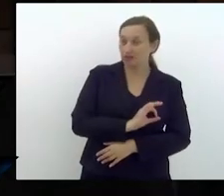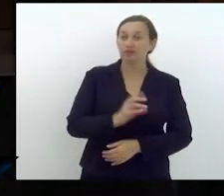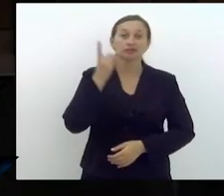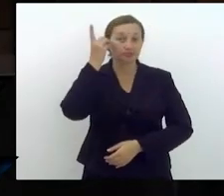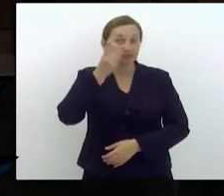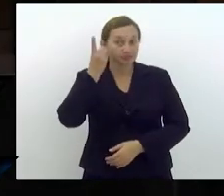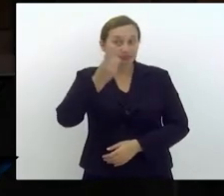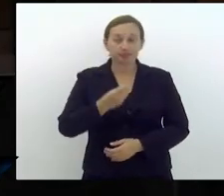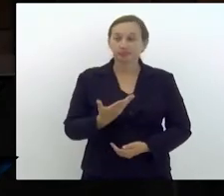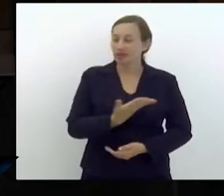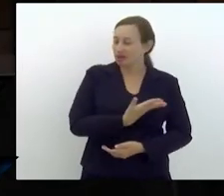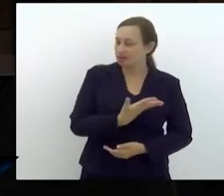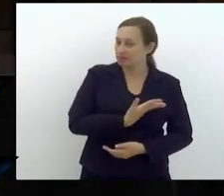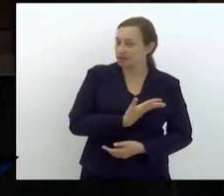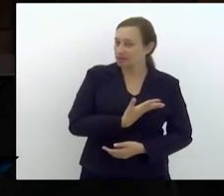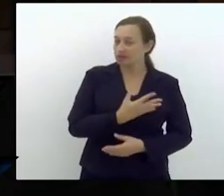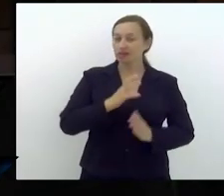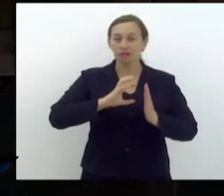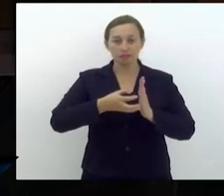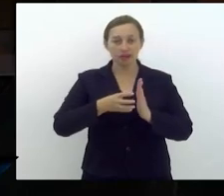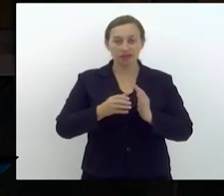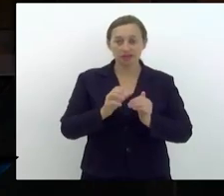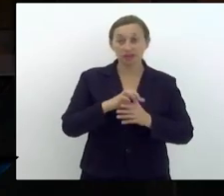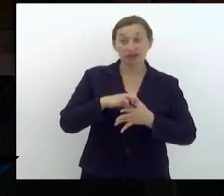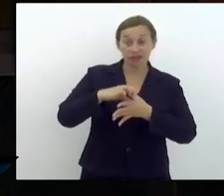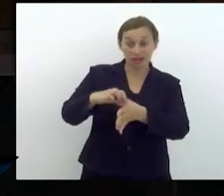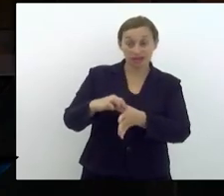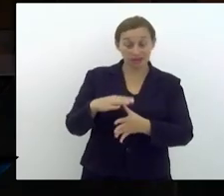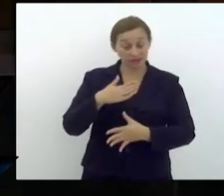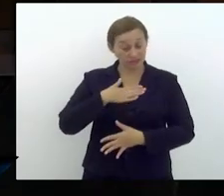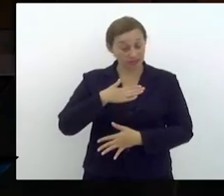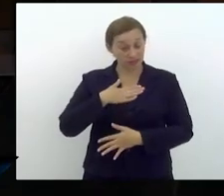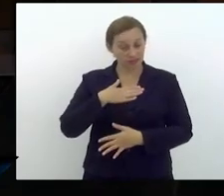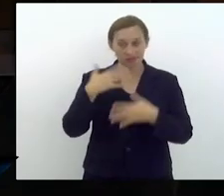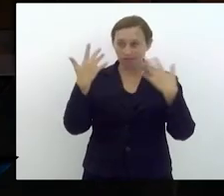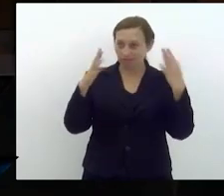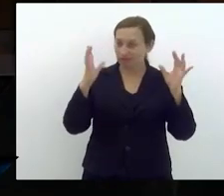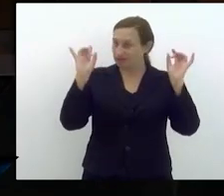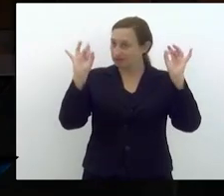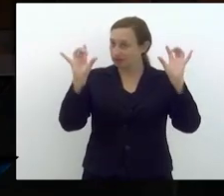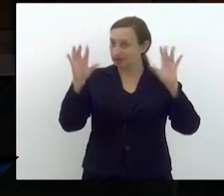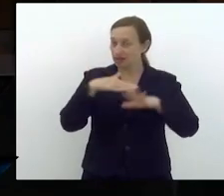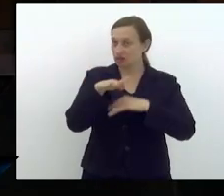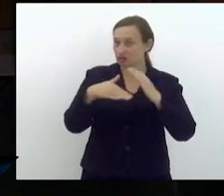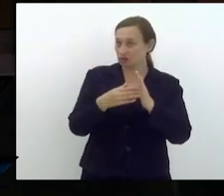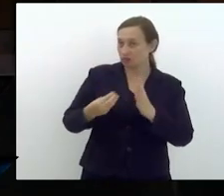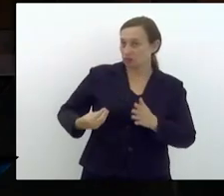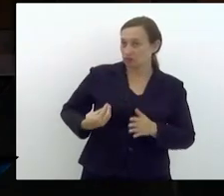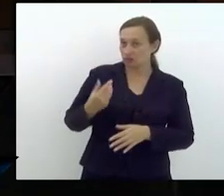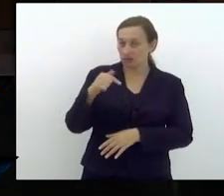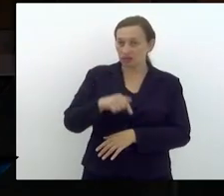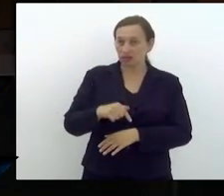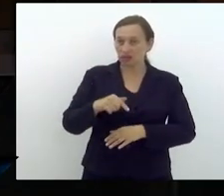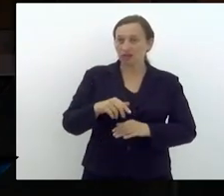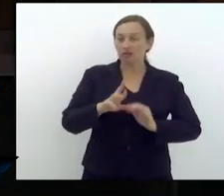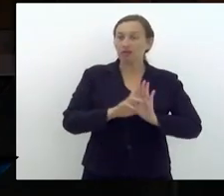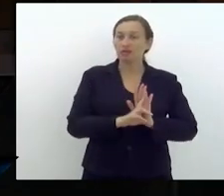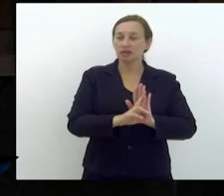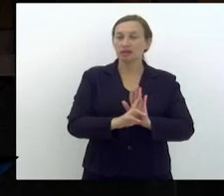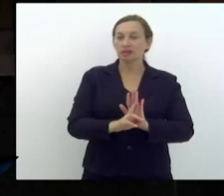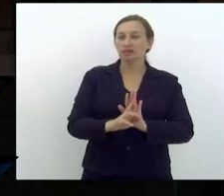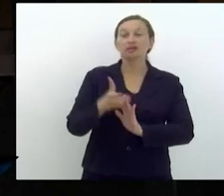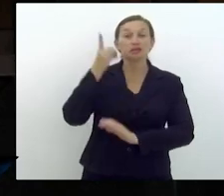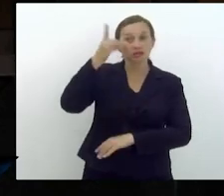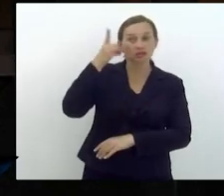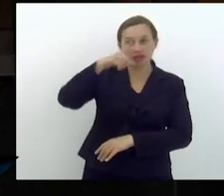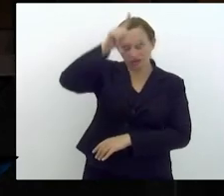minha companheira de partido minha grande liderança uma saudação especial a todos os presentes aqui na figura do deputado Luiz Paulo